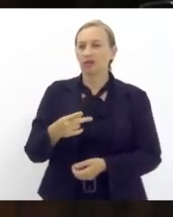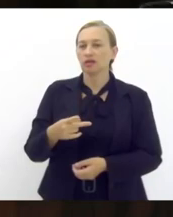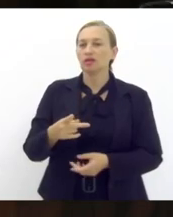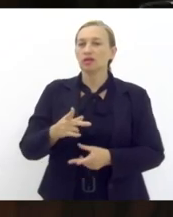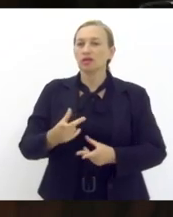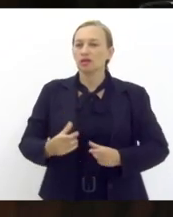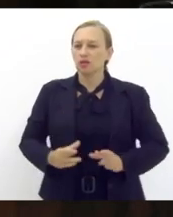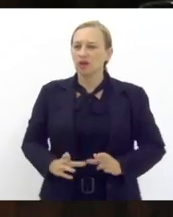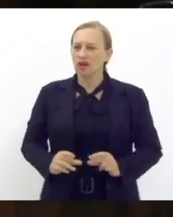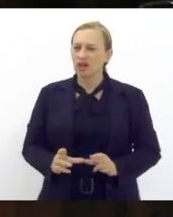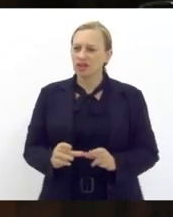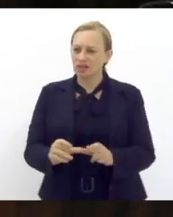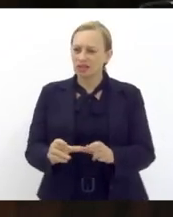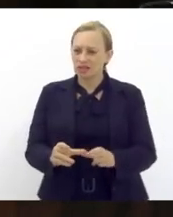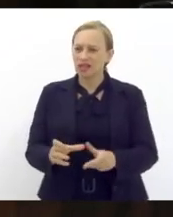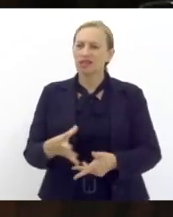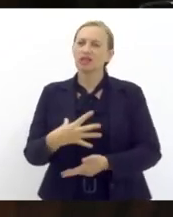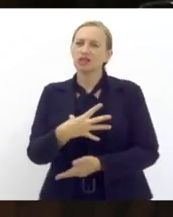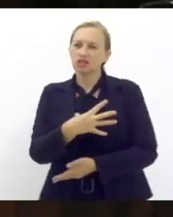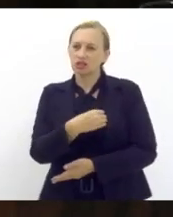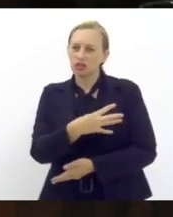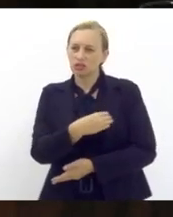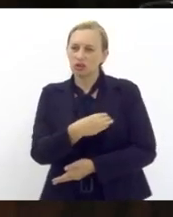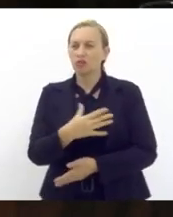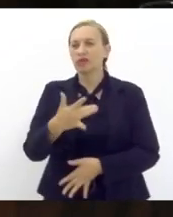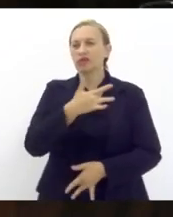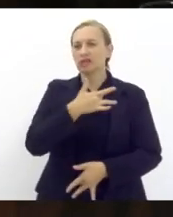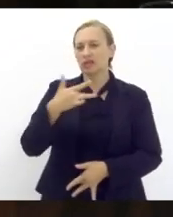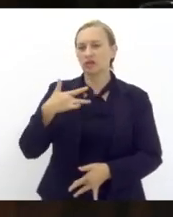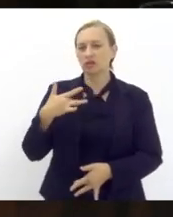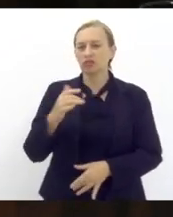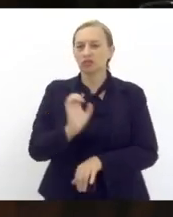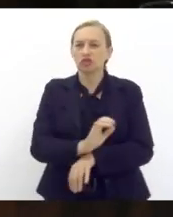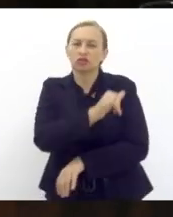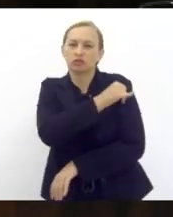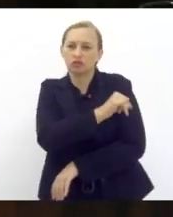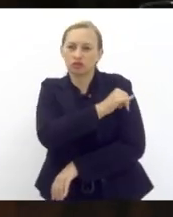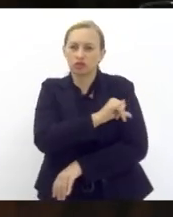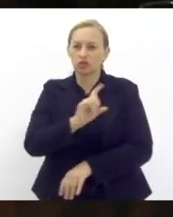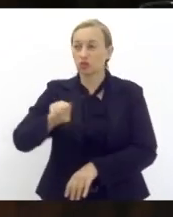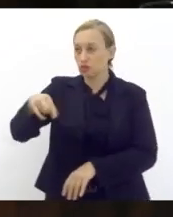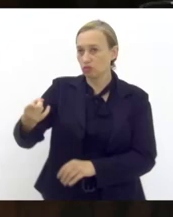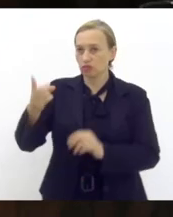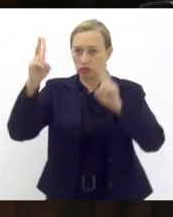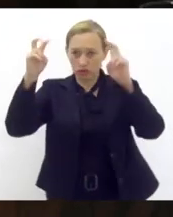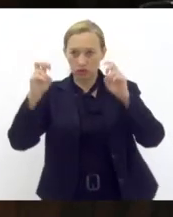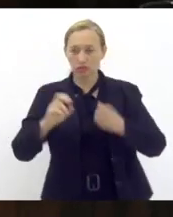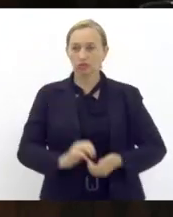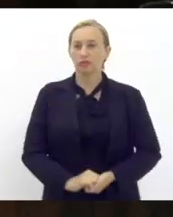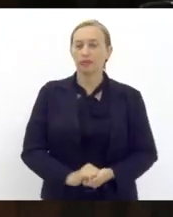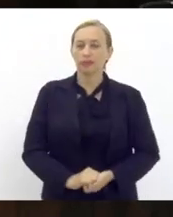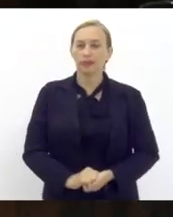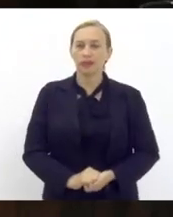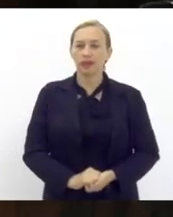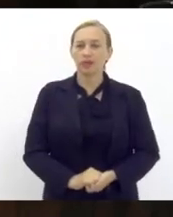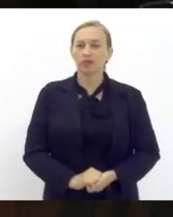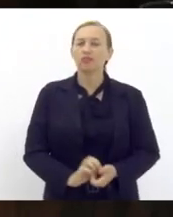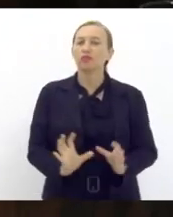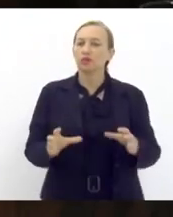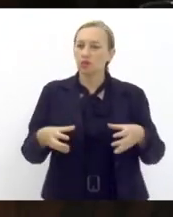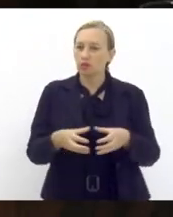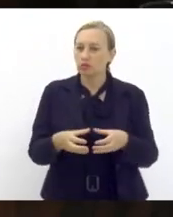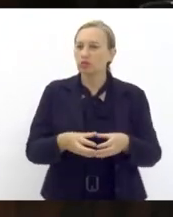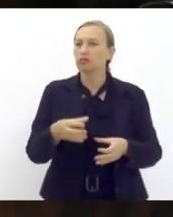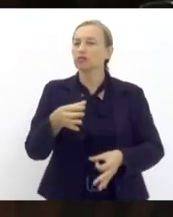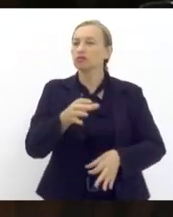de mama na rede estadual de saúde do Estado do Rio de Janeiro e da outras providências. Pareceres das comissões